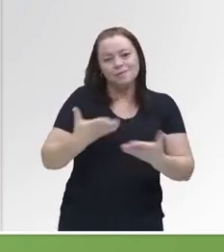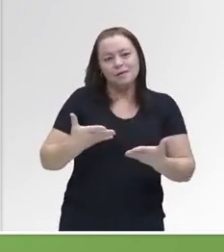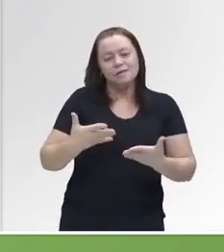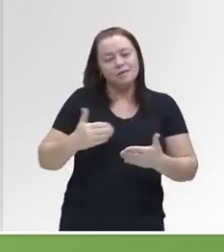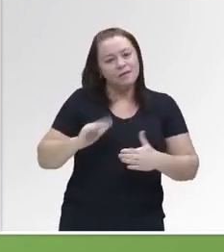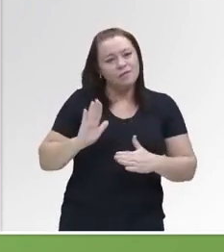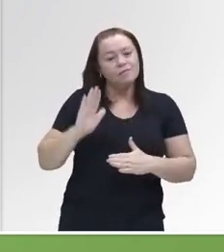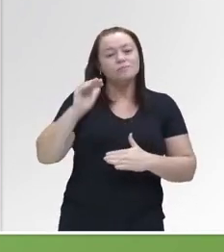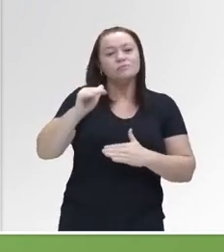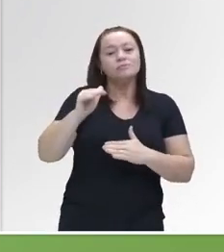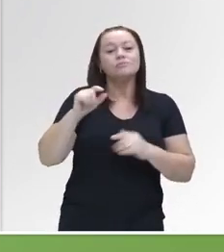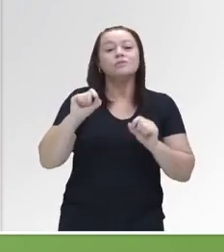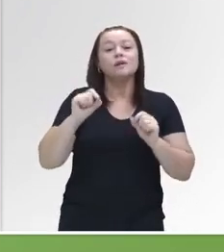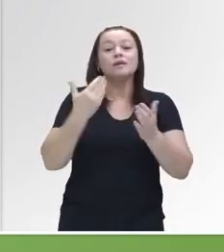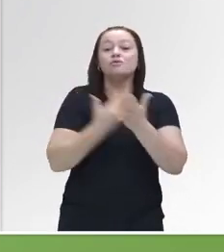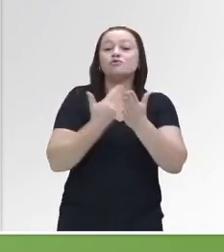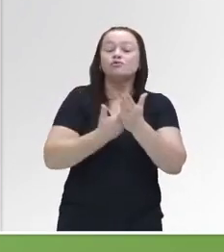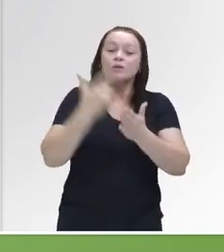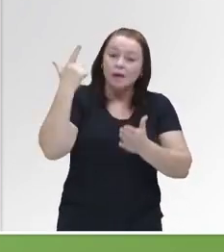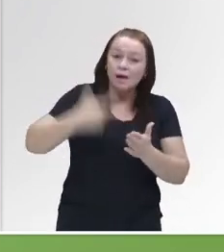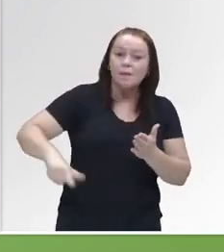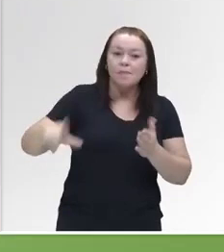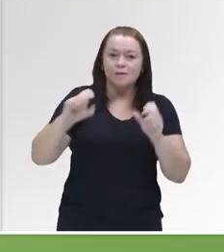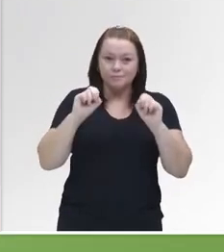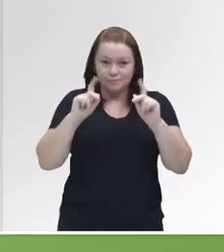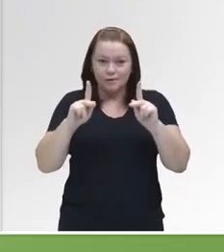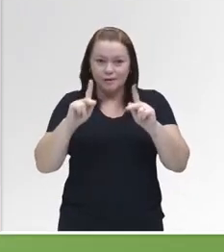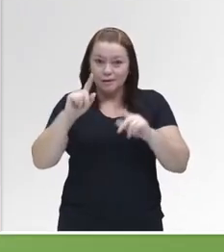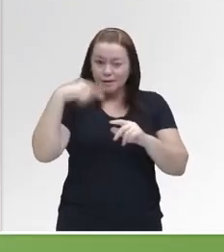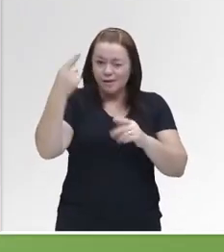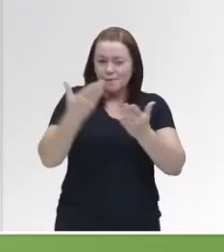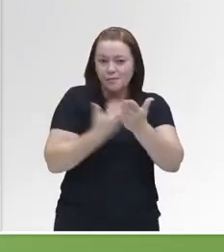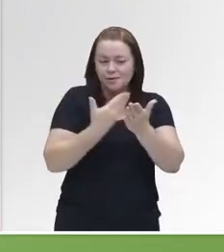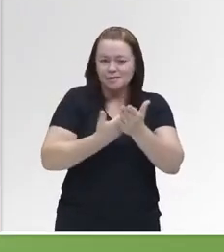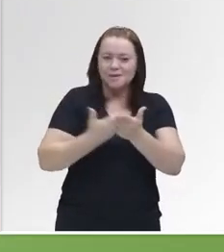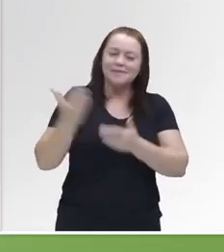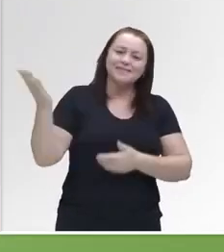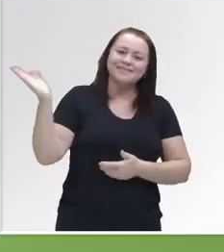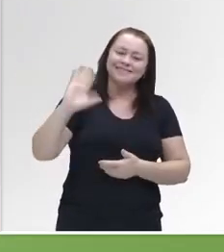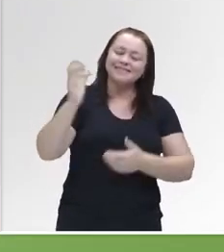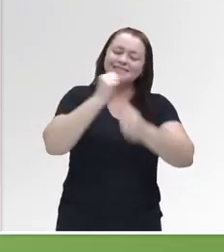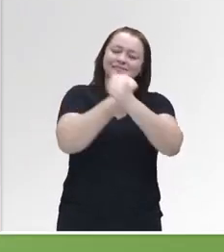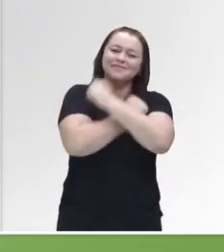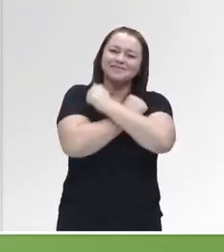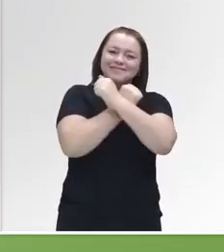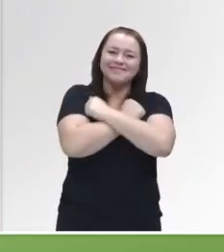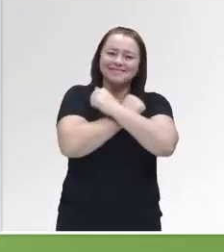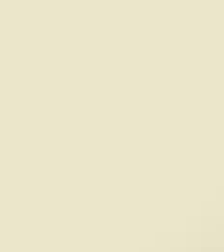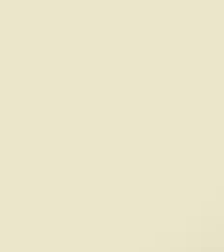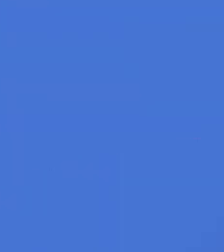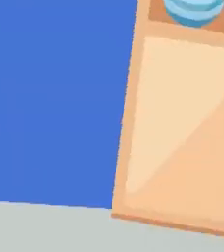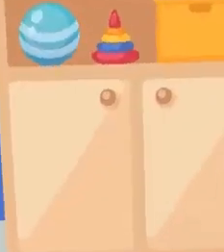nos nossos estudos. Vamos lá e conto com vocês na próxima aula. Um abraço.